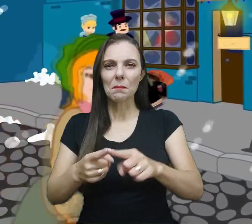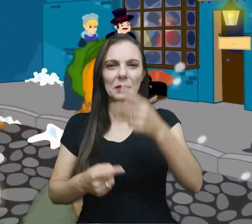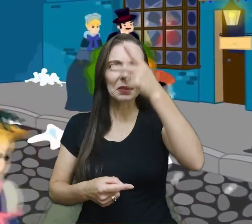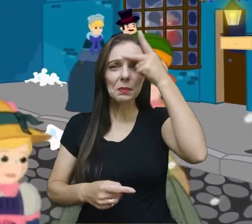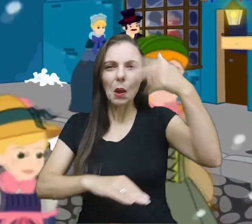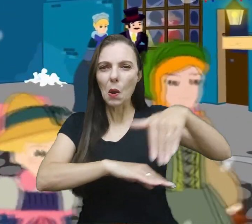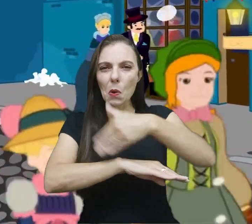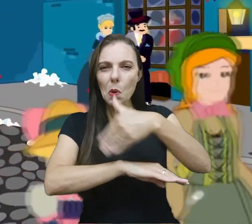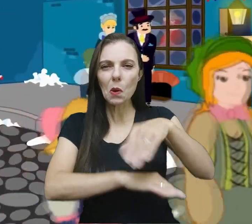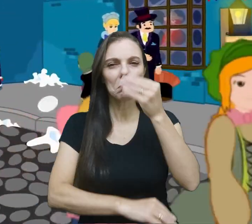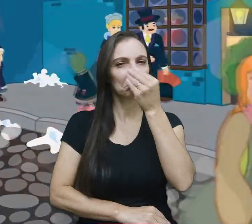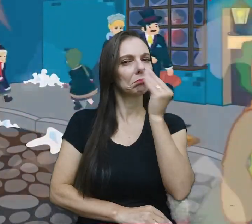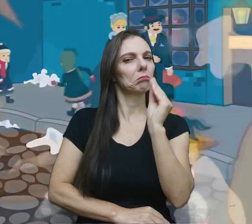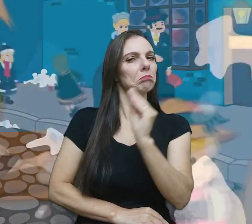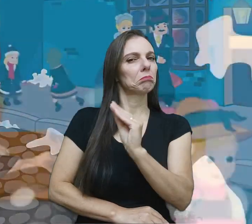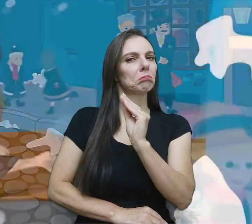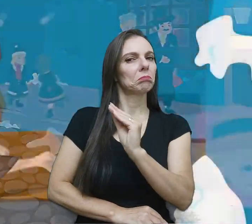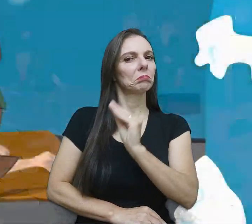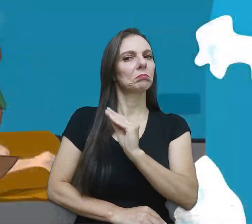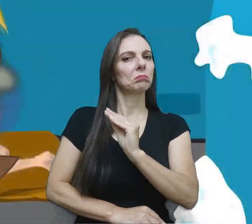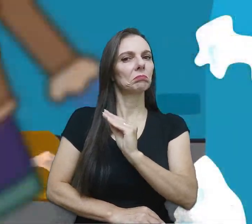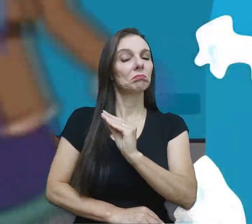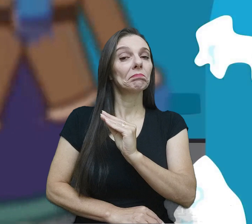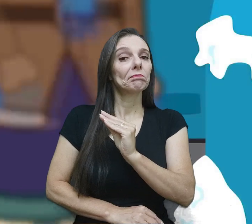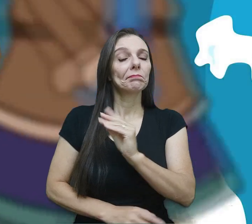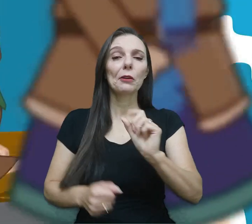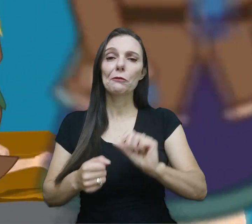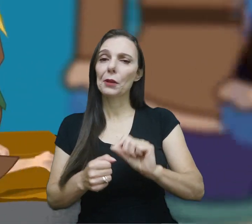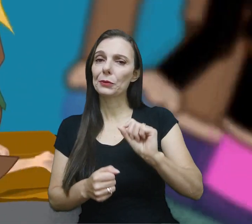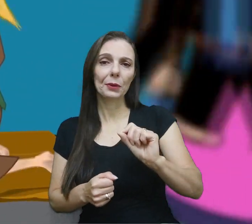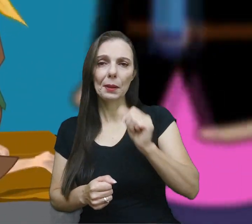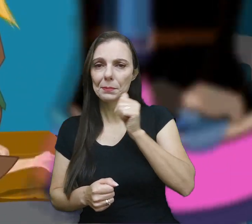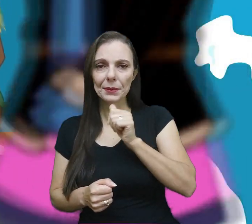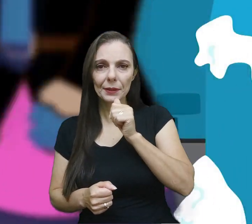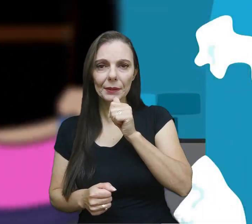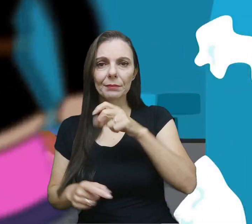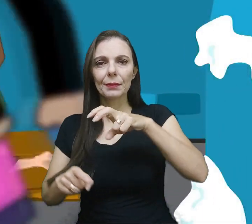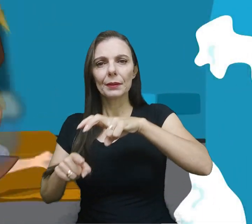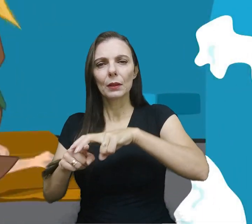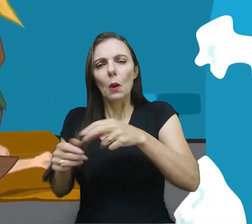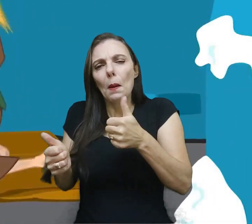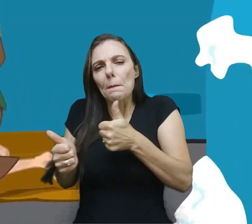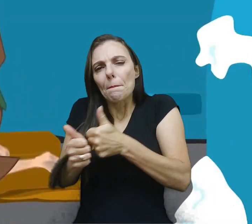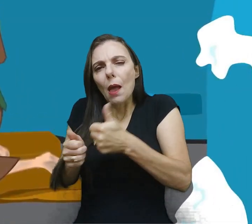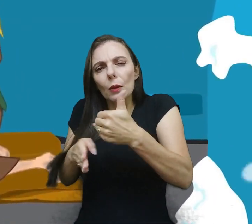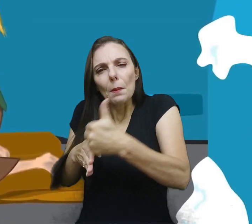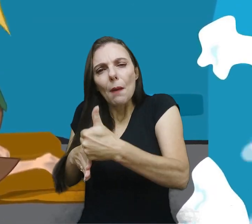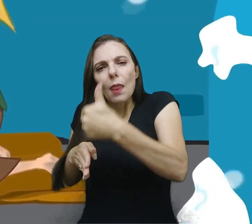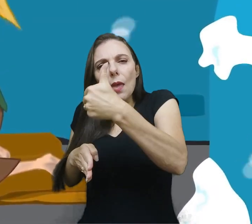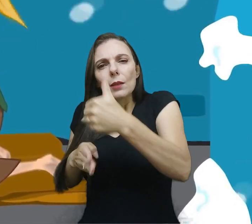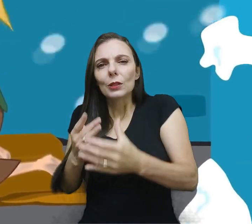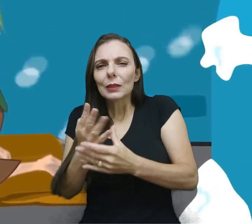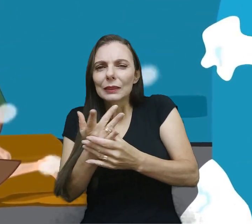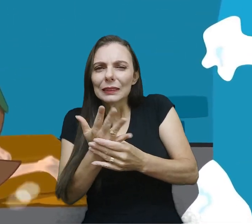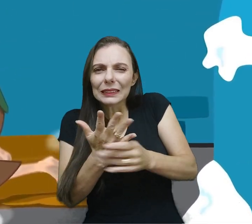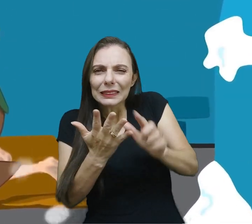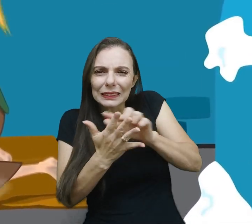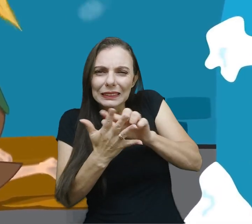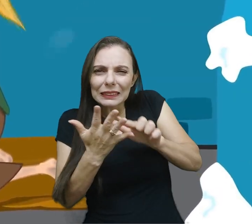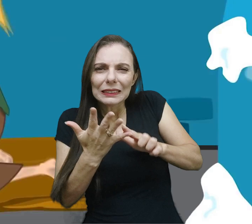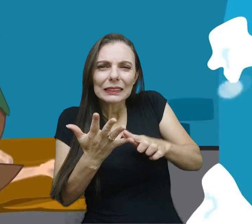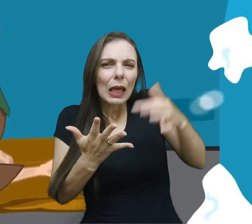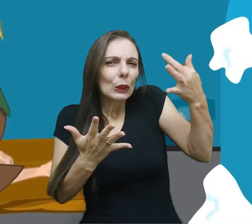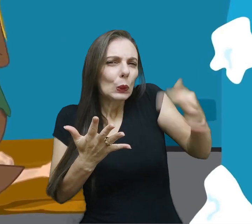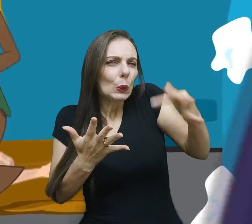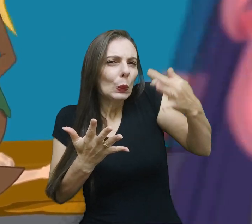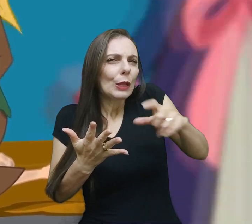Mas ninguém na rua prestou atenção nela. Então ela se sentou ao lado da parede. Seus dedos começaram